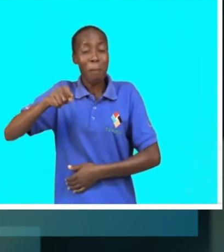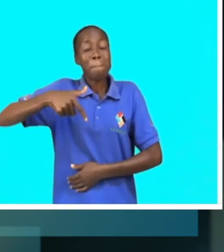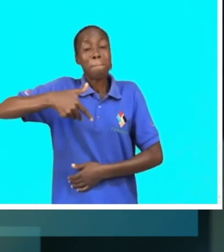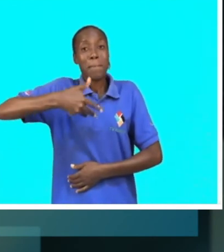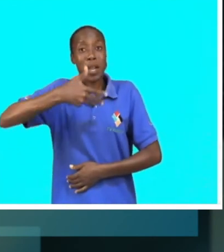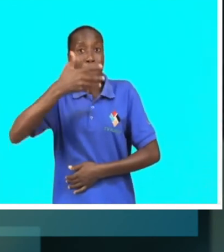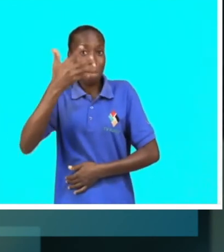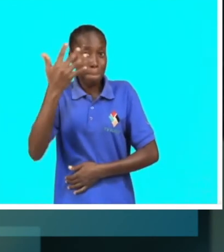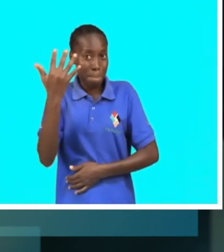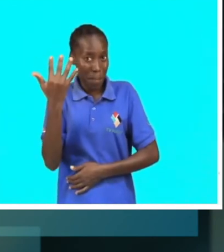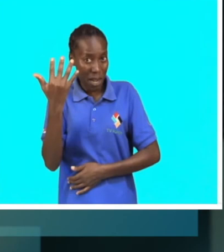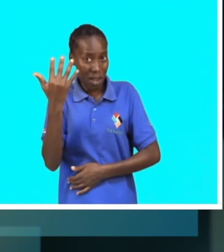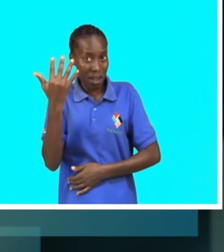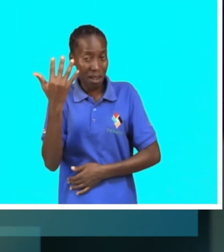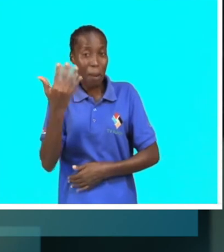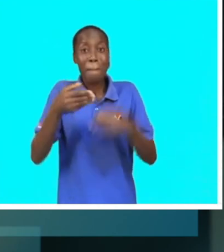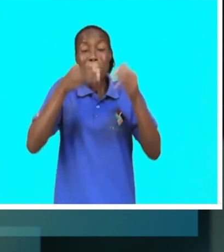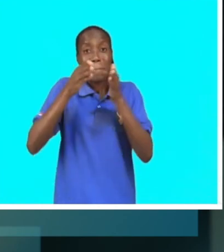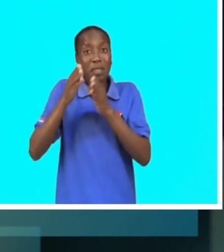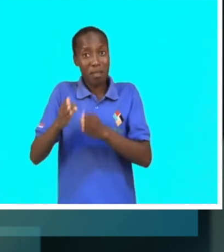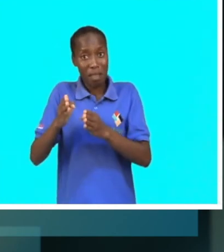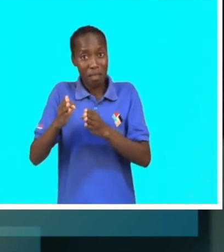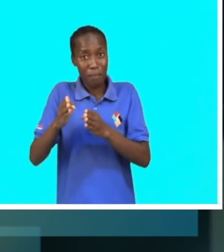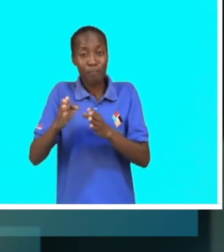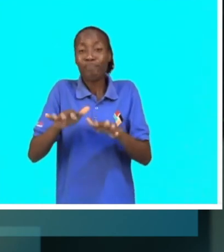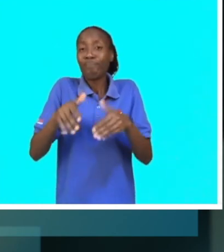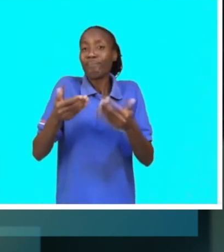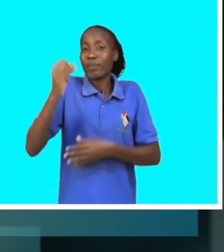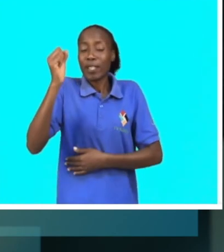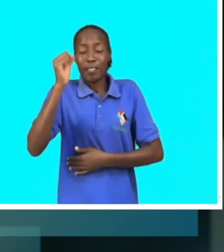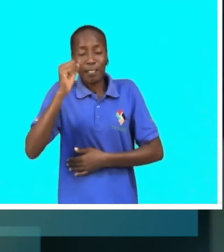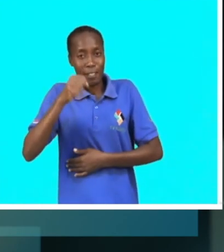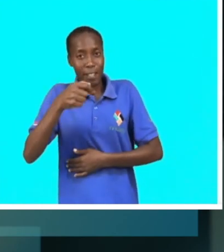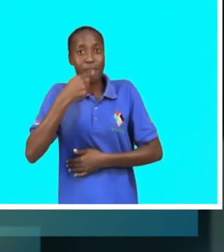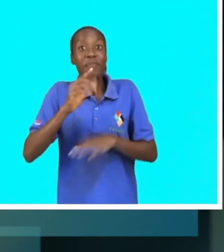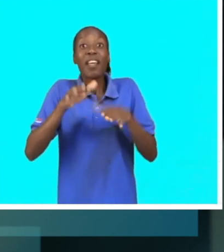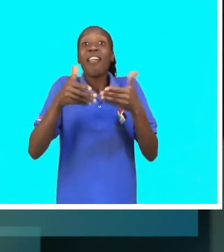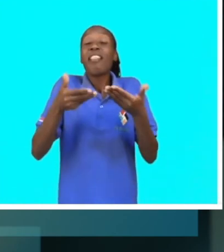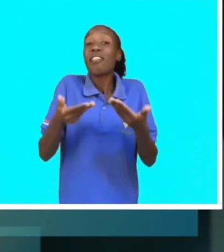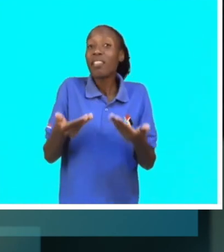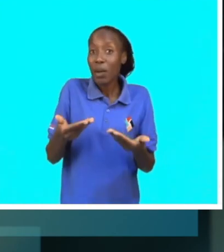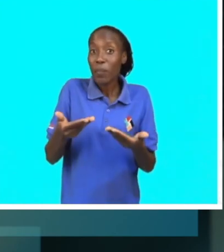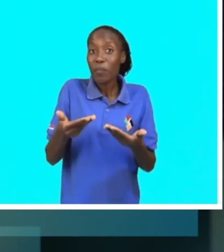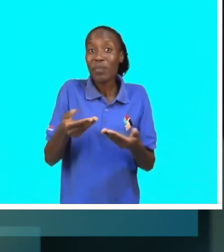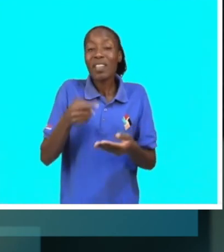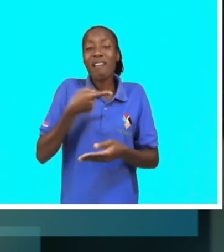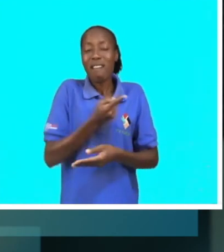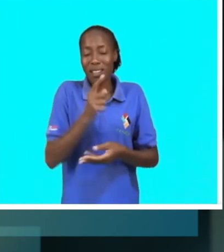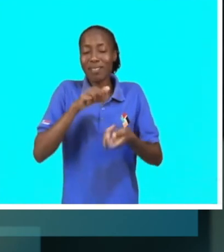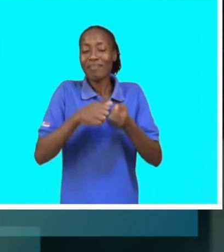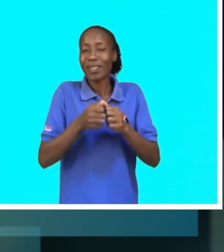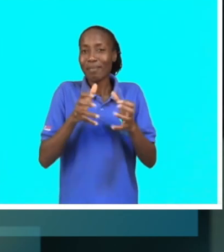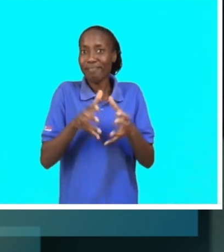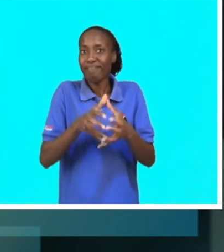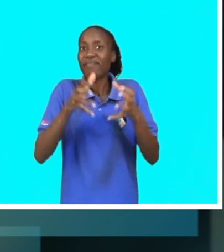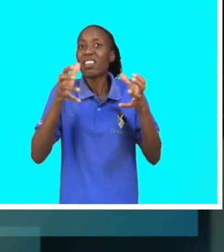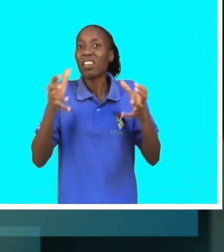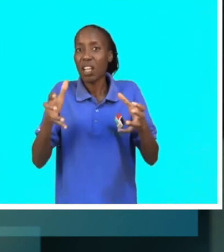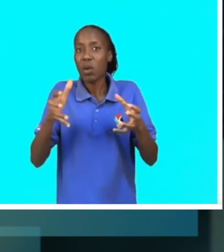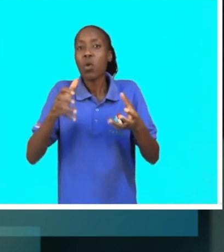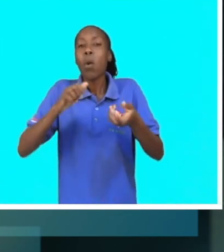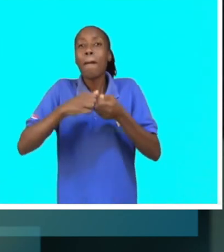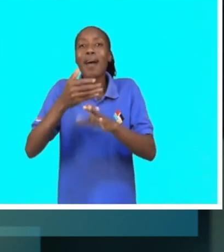para caminhar. Sim, Então, este é o grande